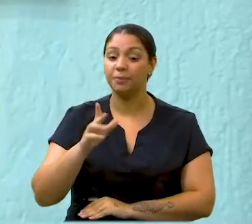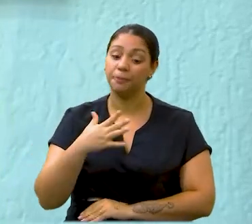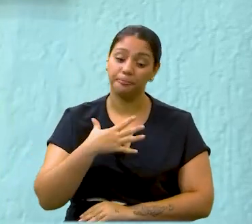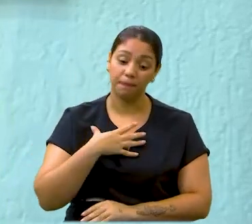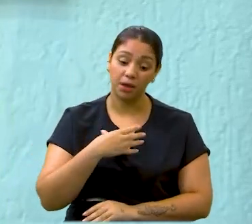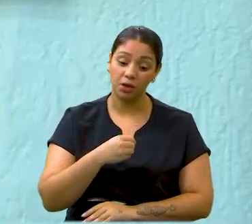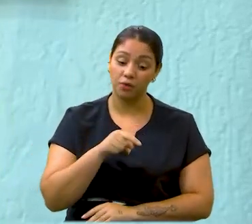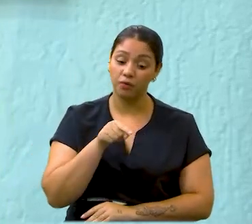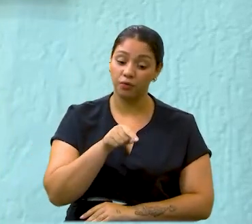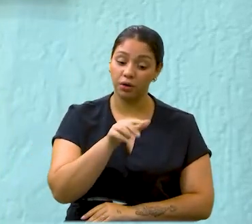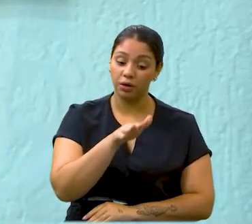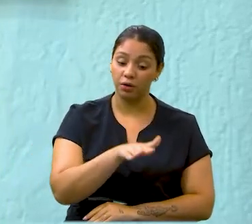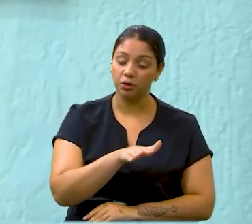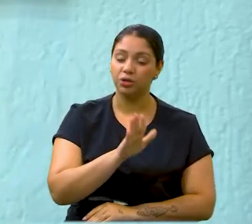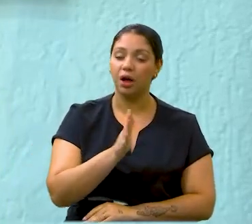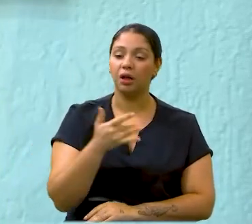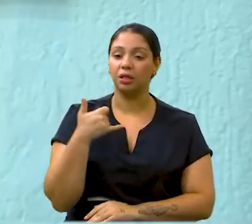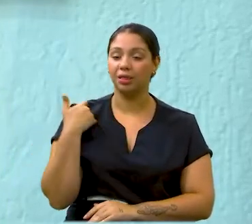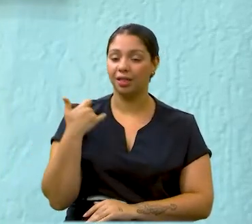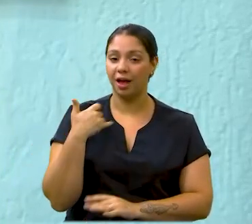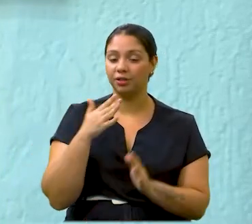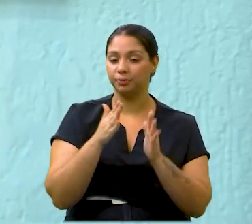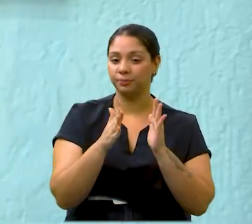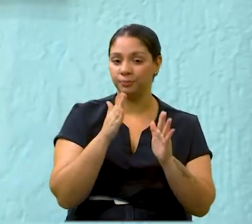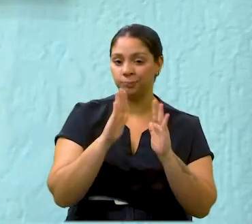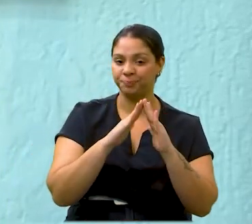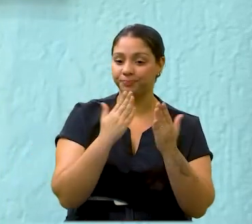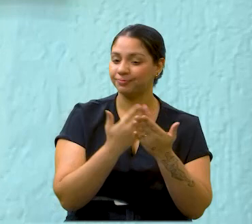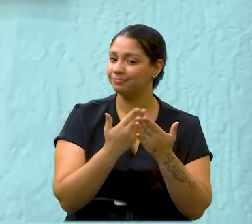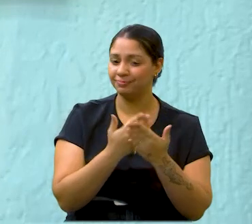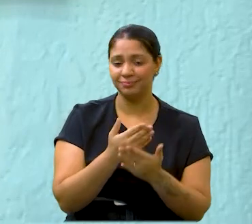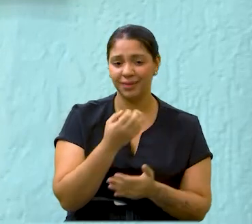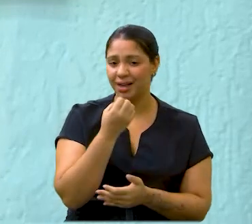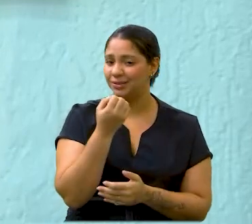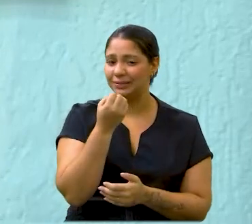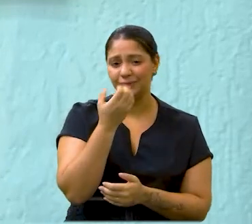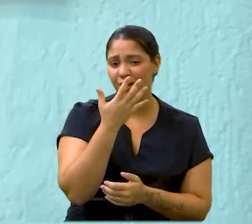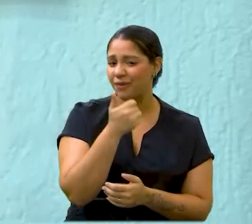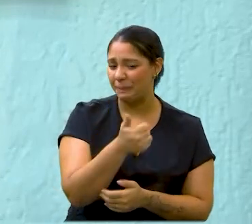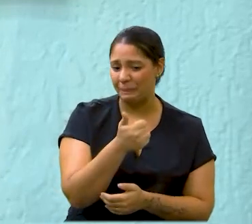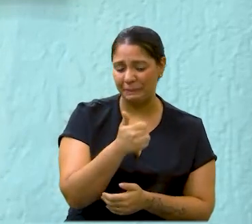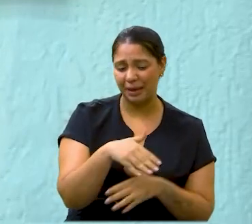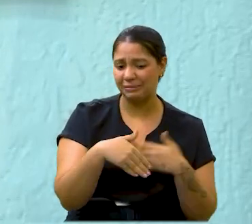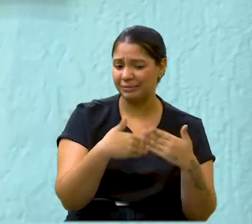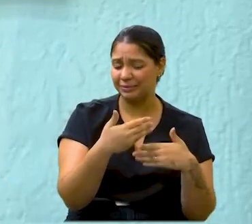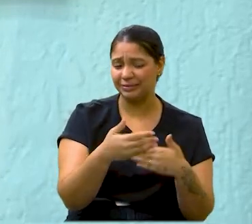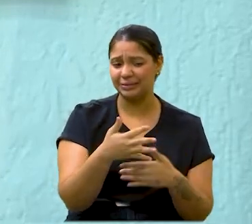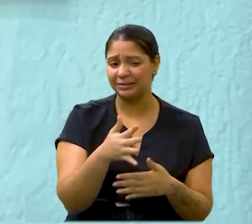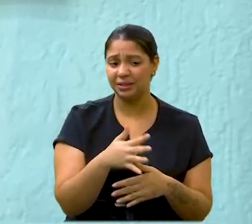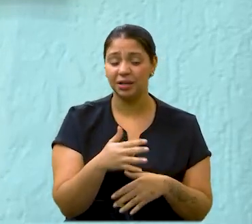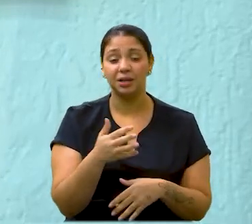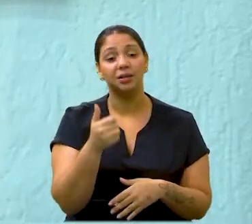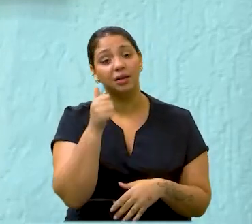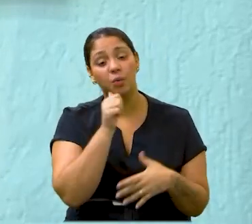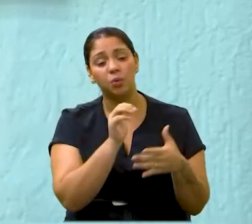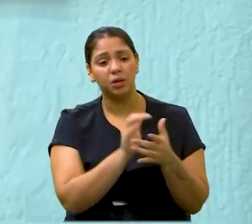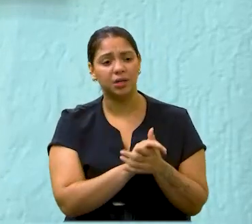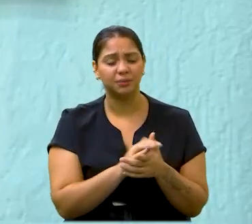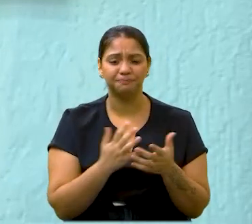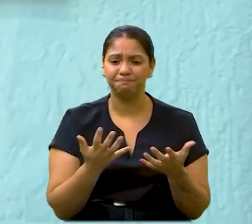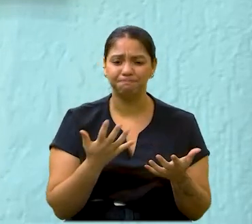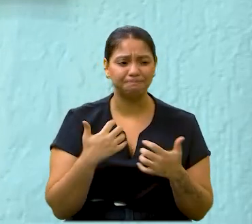filho Takeshi, em fase escolar, não estava indo bem na escola. E a esposa se sentiu, assim,